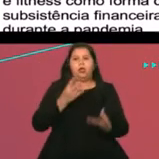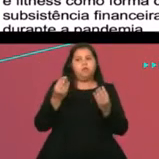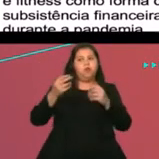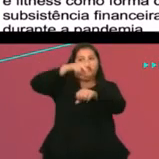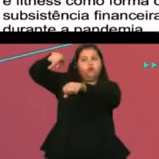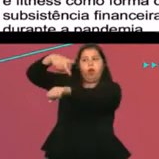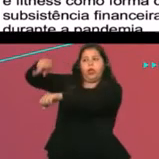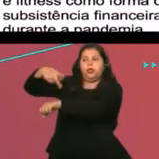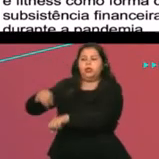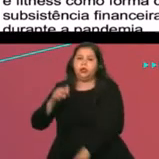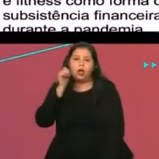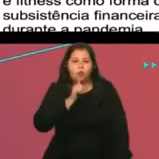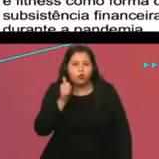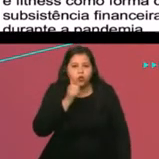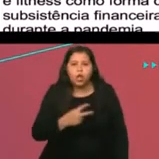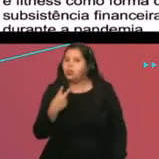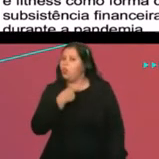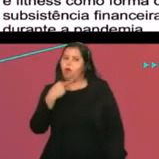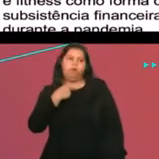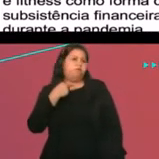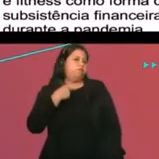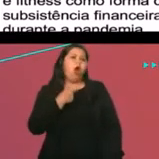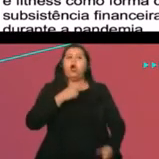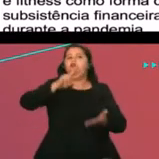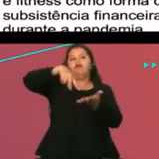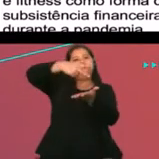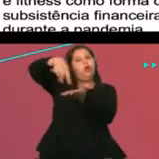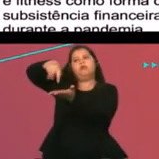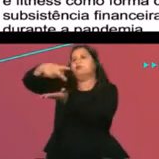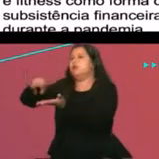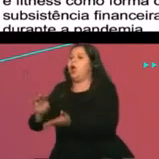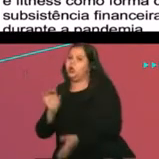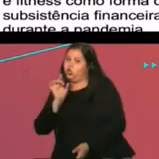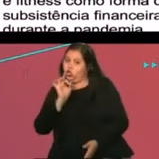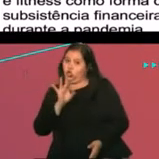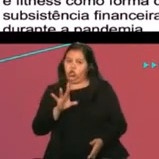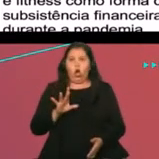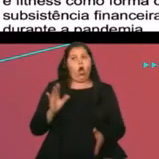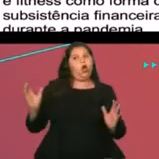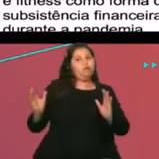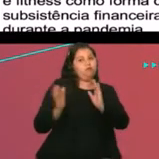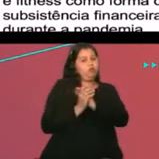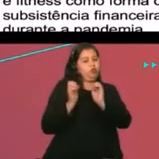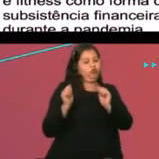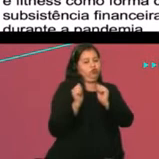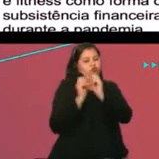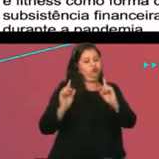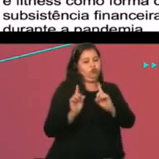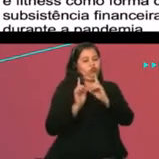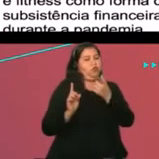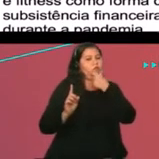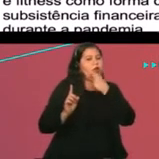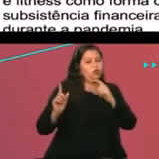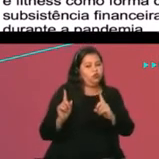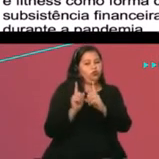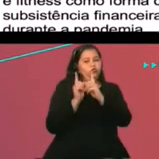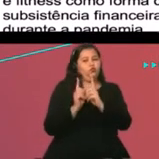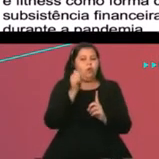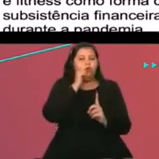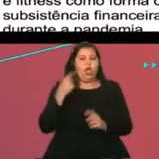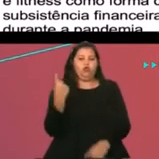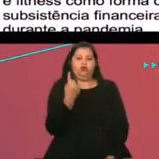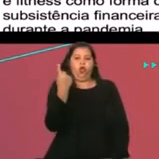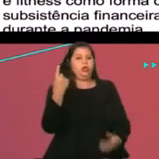em que a mulher não pode ter um lazer de dançar de fazer só se for com marido do lado enfim E